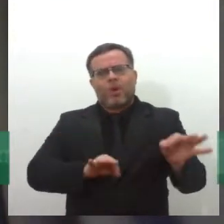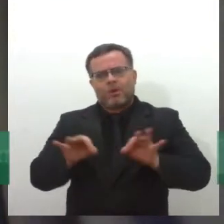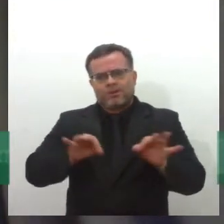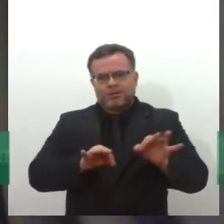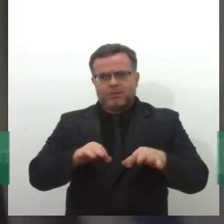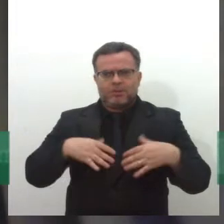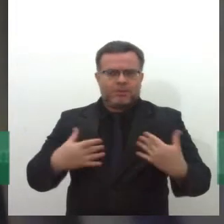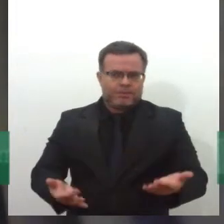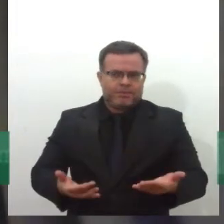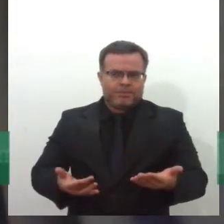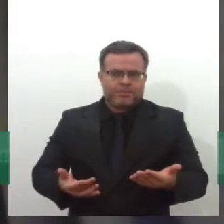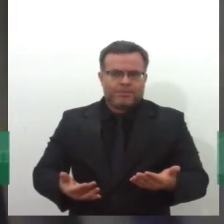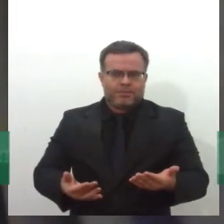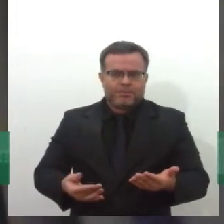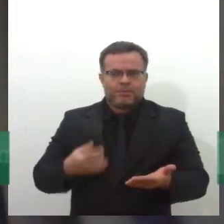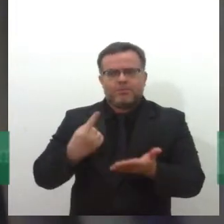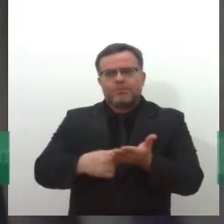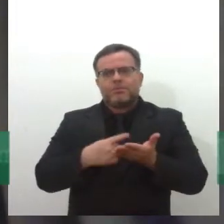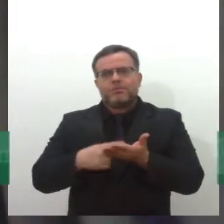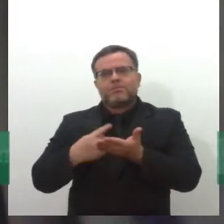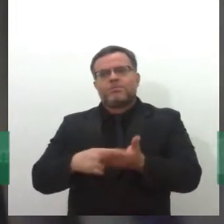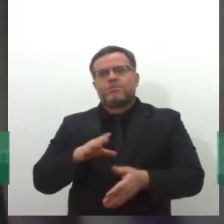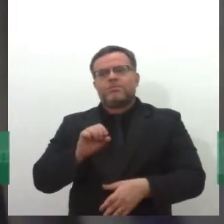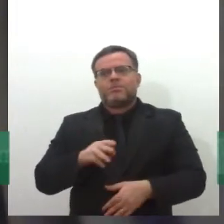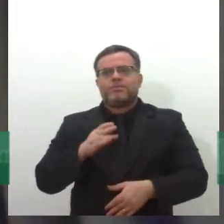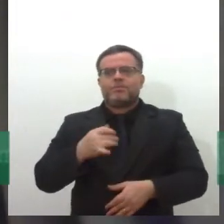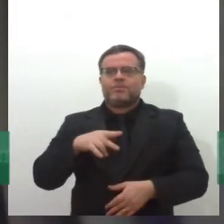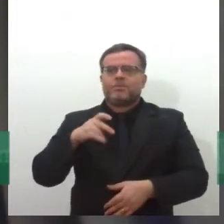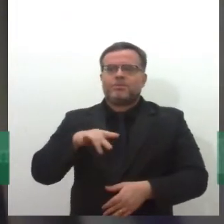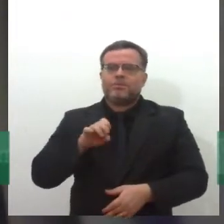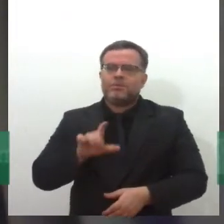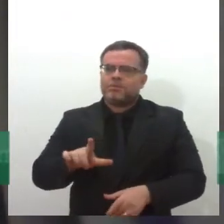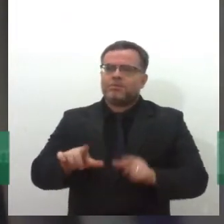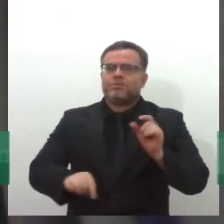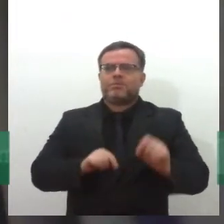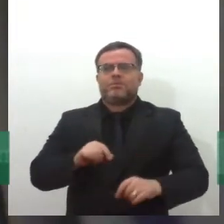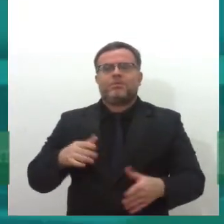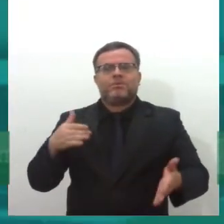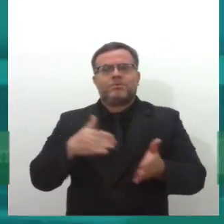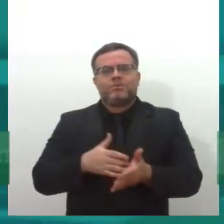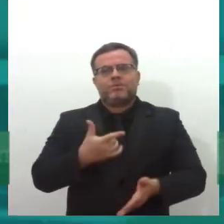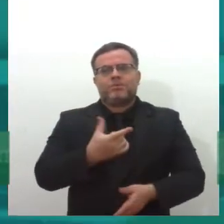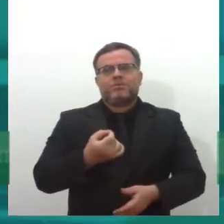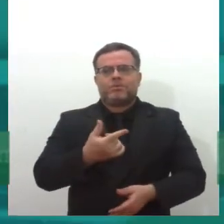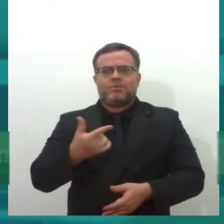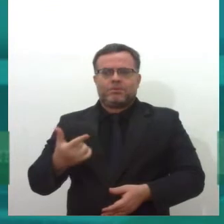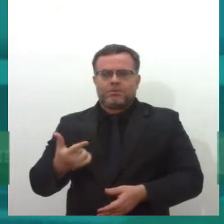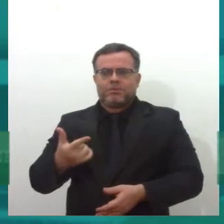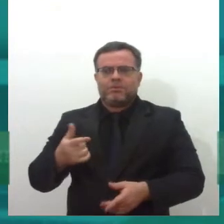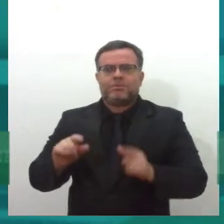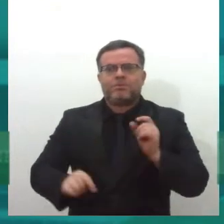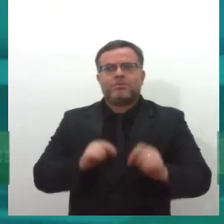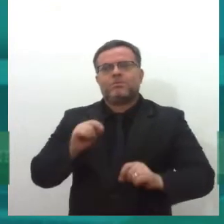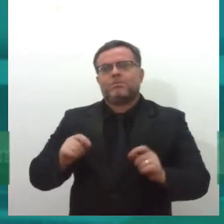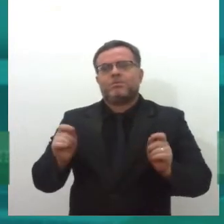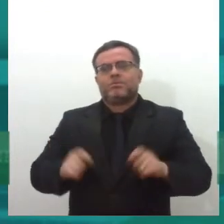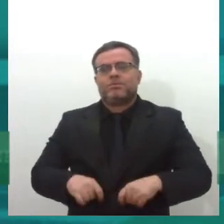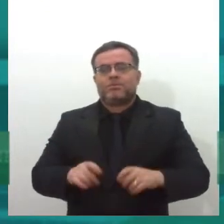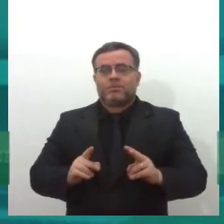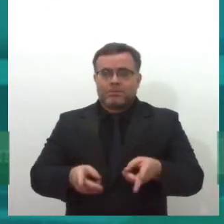e de precificação do combustível, né? Até 2002, o preço dos combustíveis era controlado,